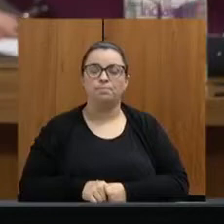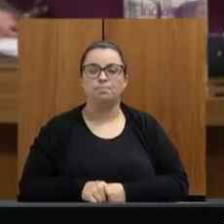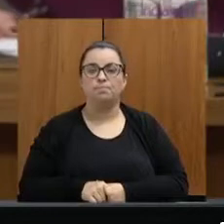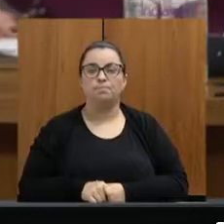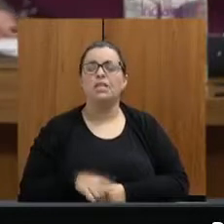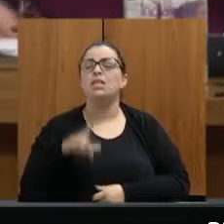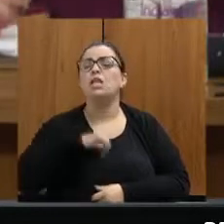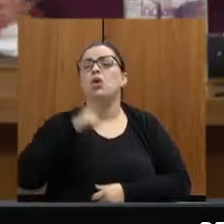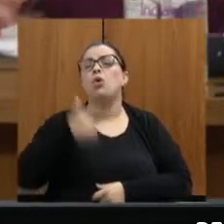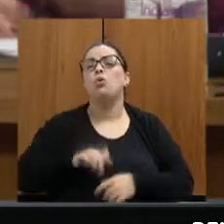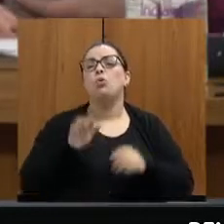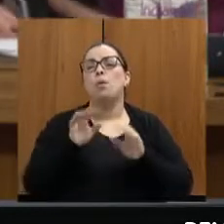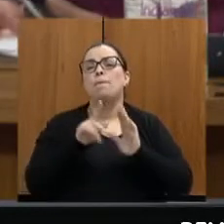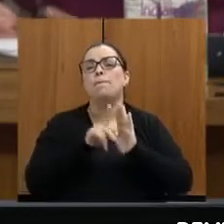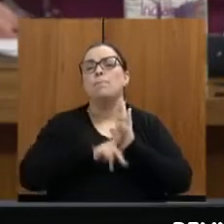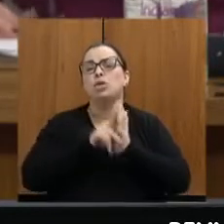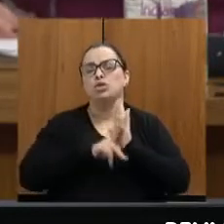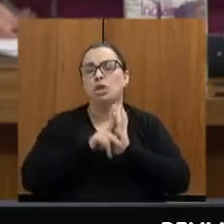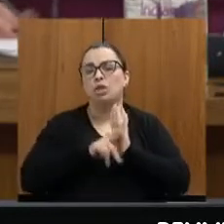secretaria